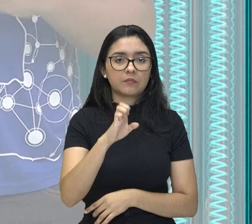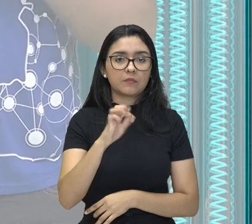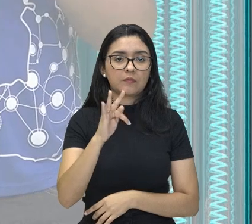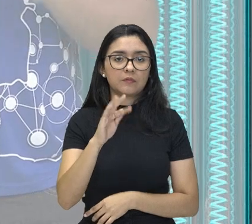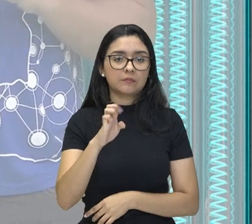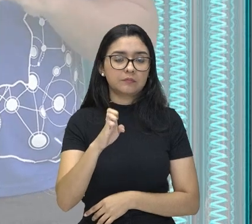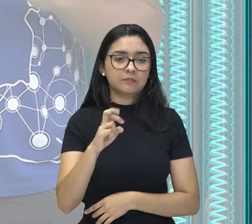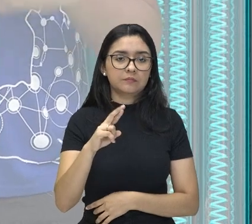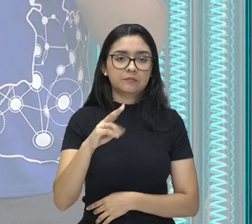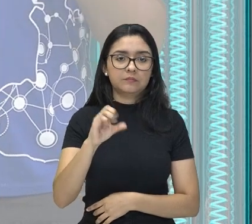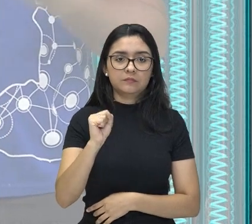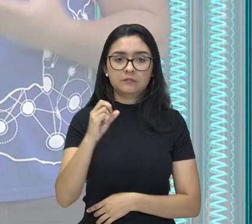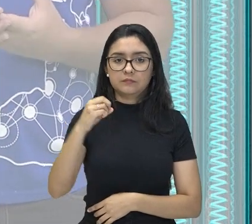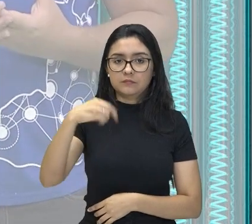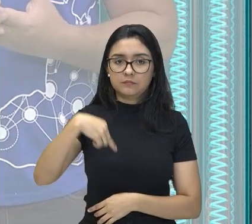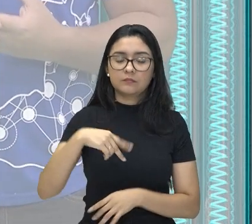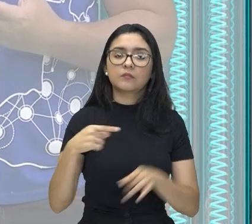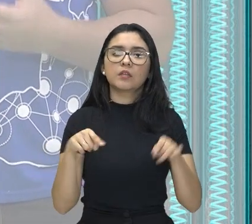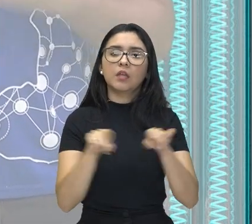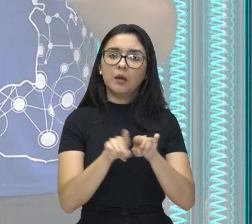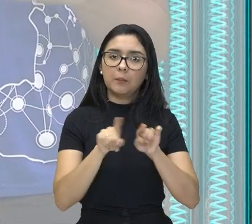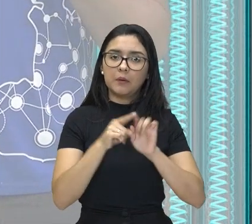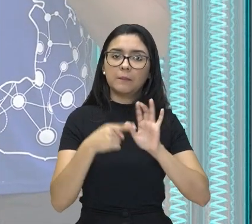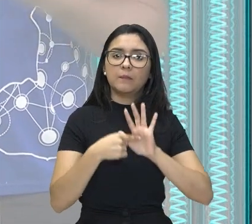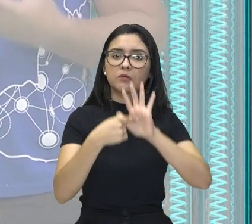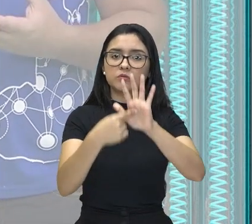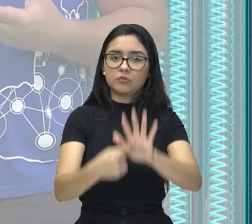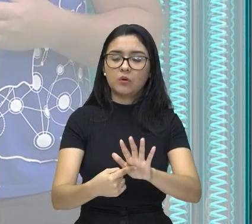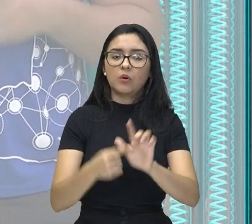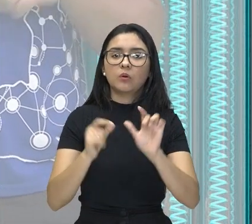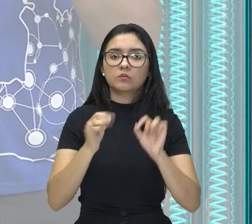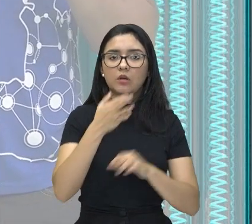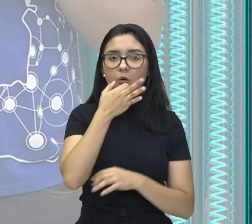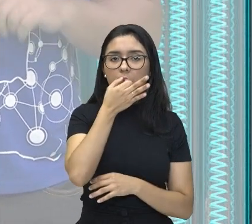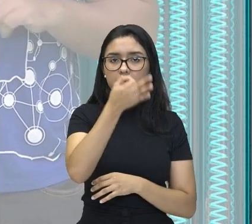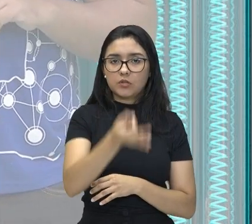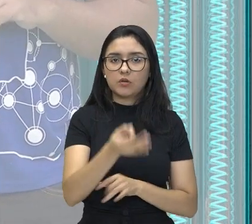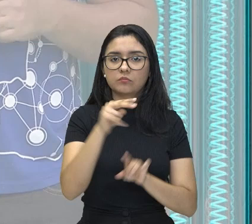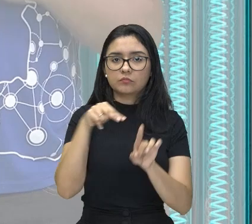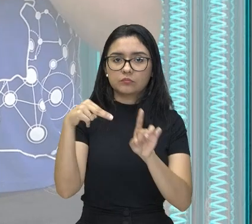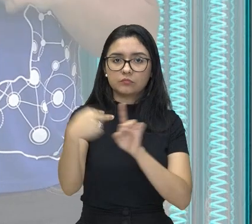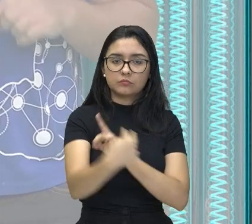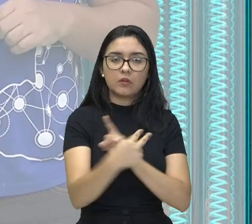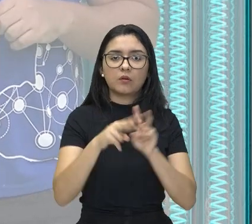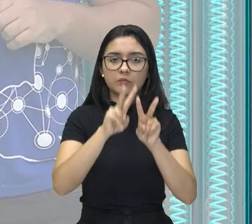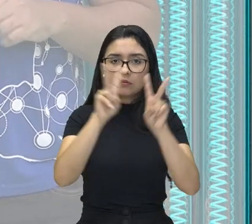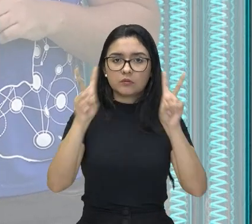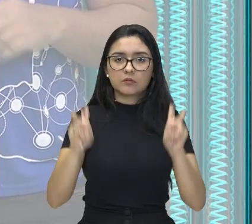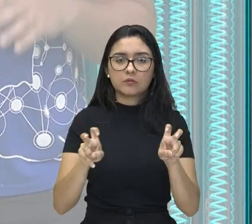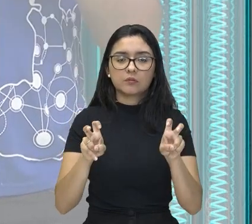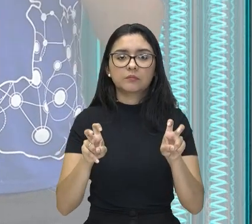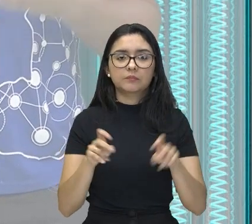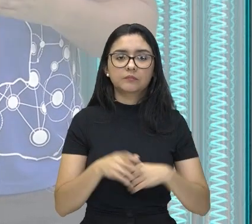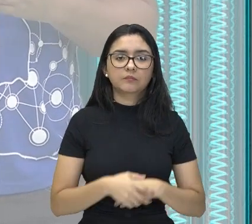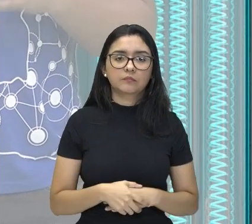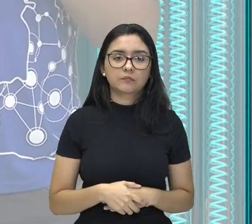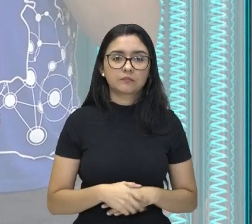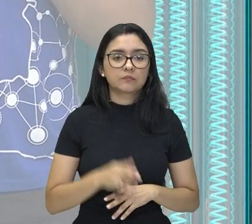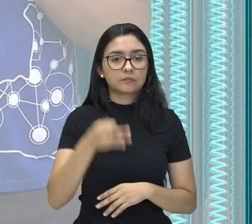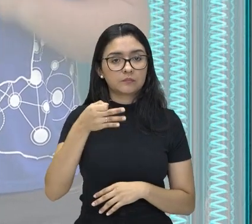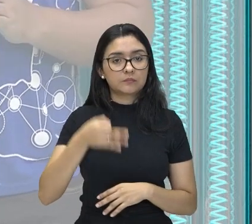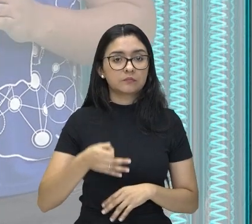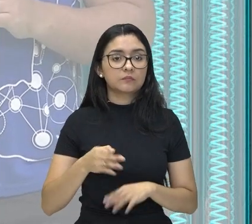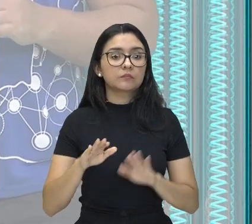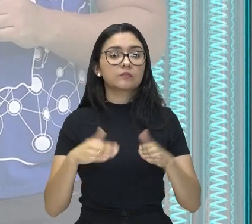seu, ou seja, ele expôs o seu posicionamento, a sua visão de mundo em relação ao tema e ao discurso de Rodrigo, certo? E aí